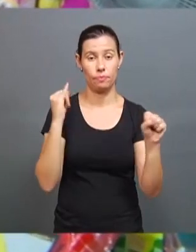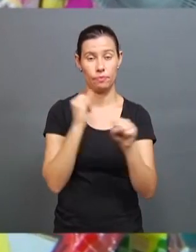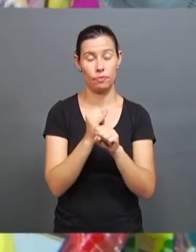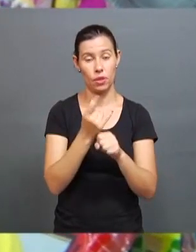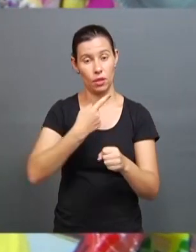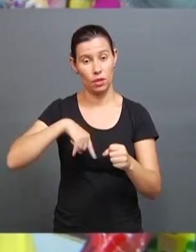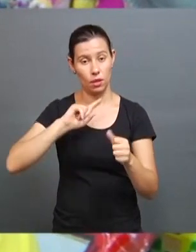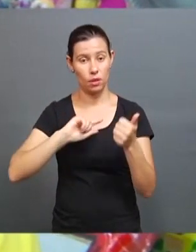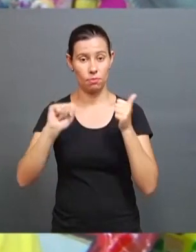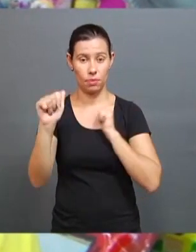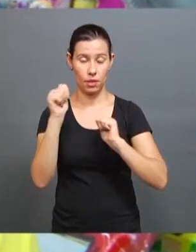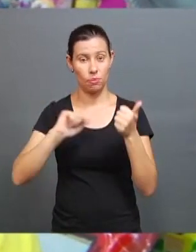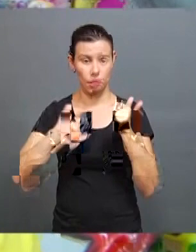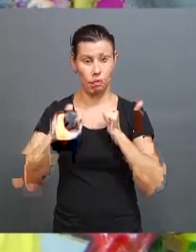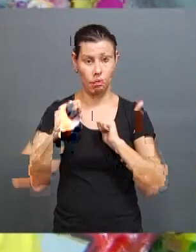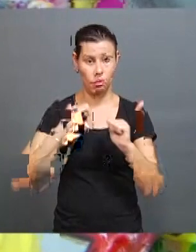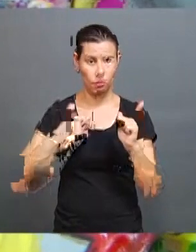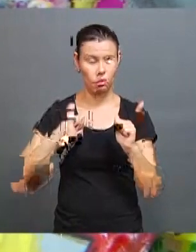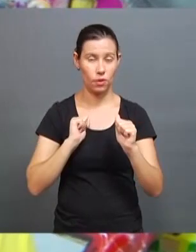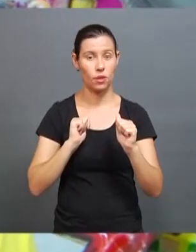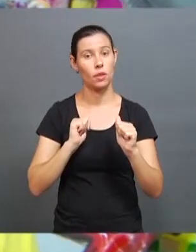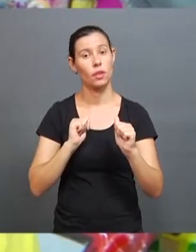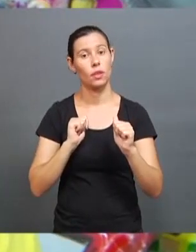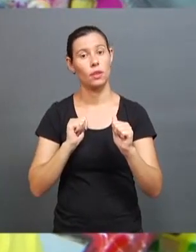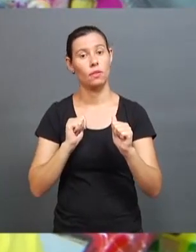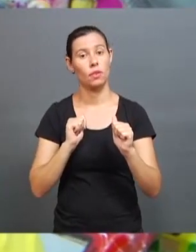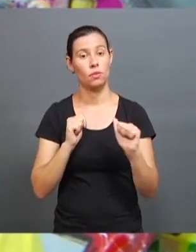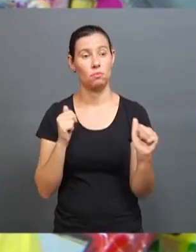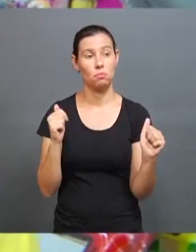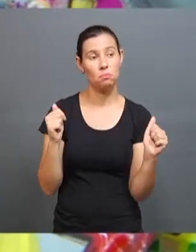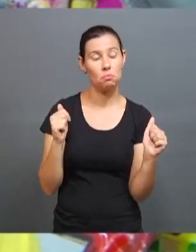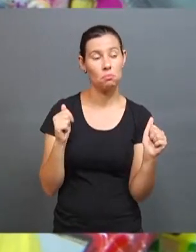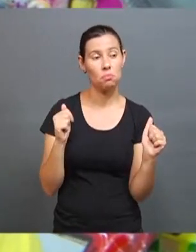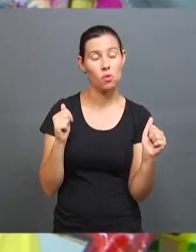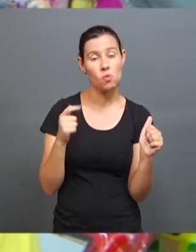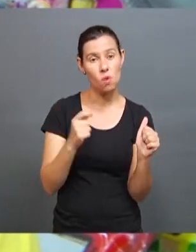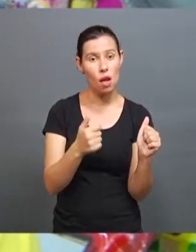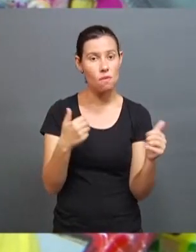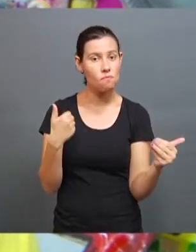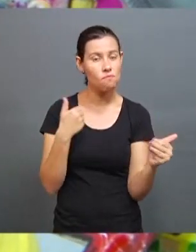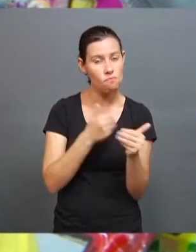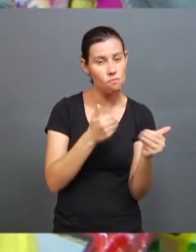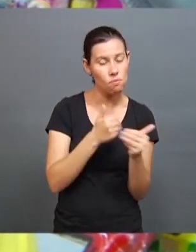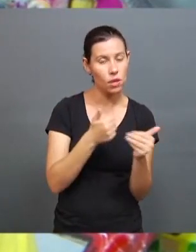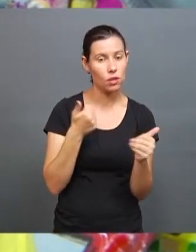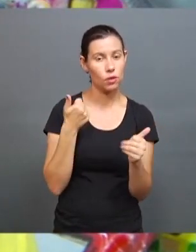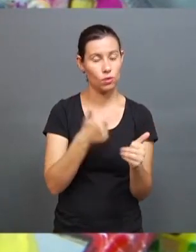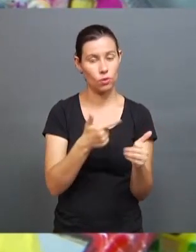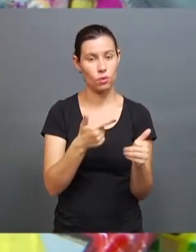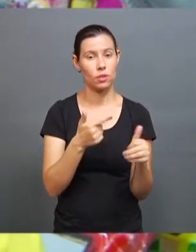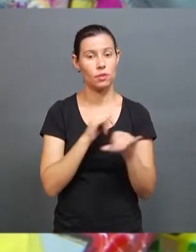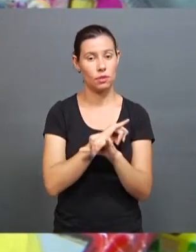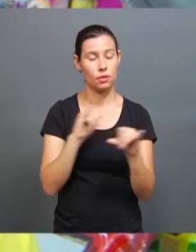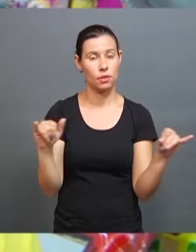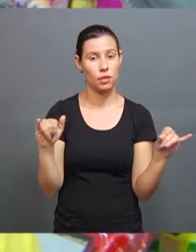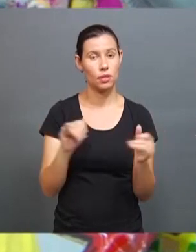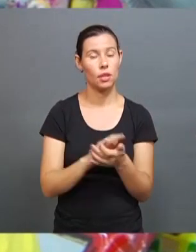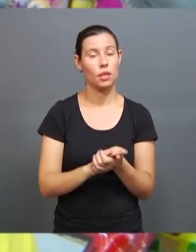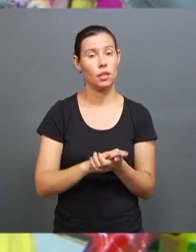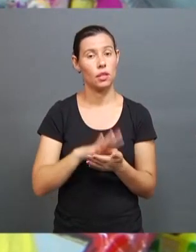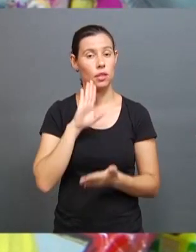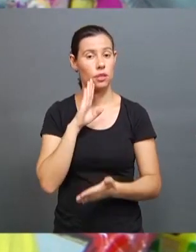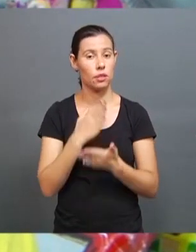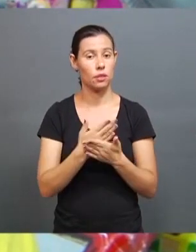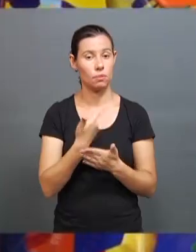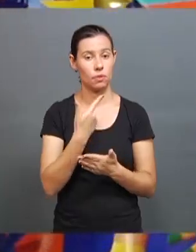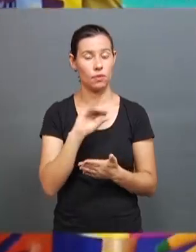expectativa grande de fazer uma reta final, um bom resultado, né? Esperamos que seja uns 20, 30% a mais do